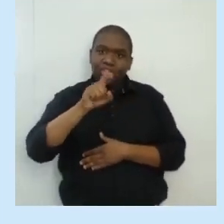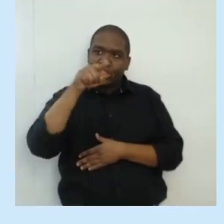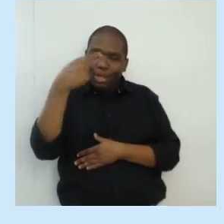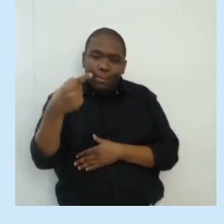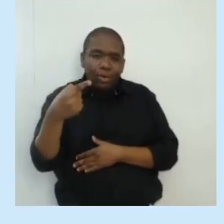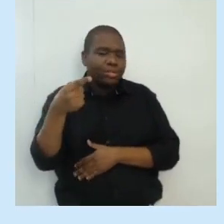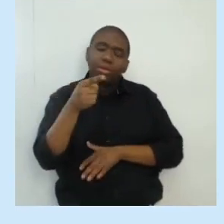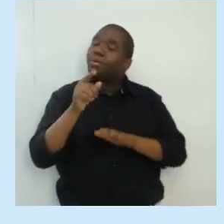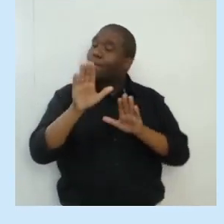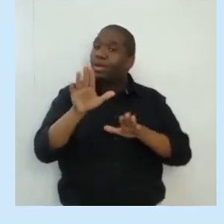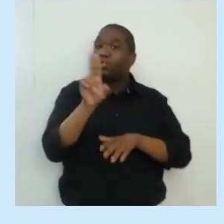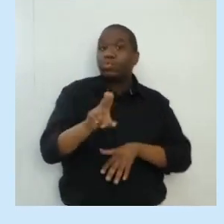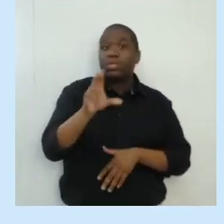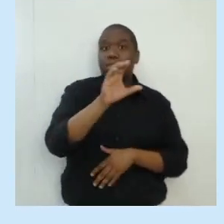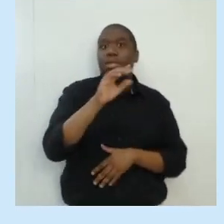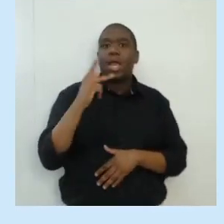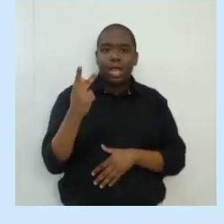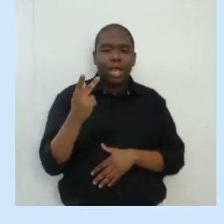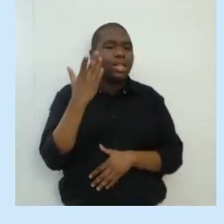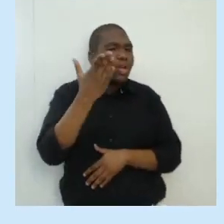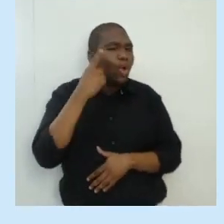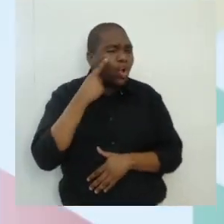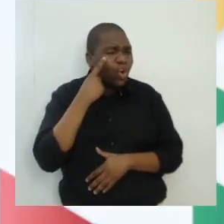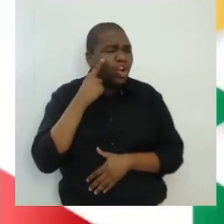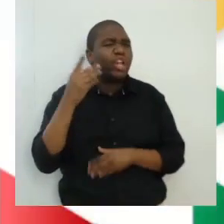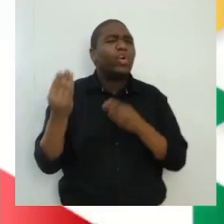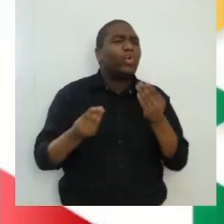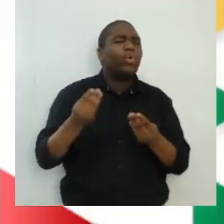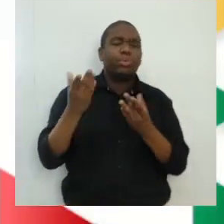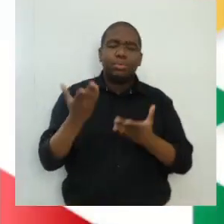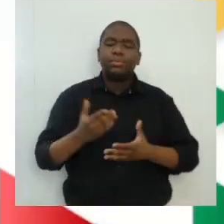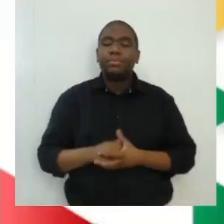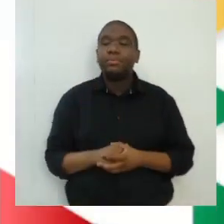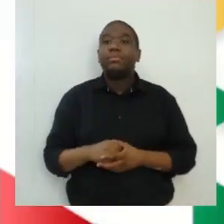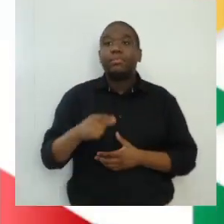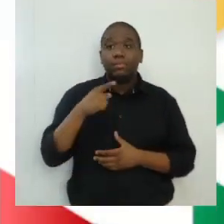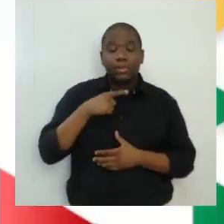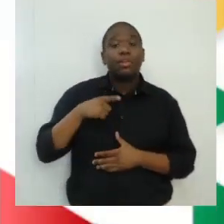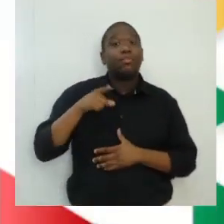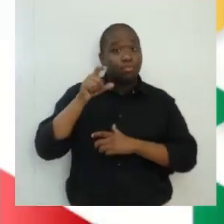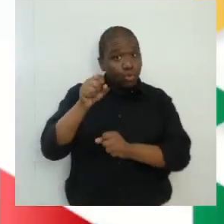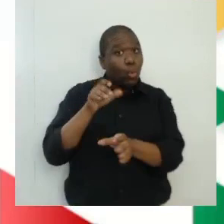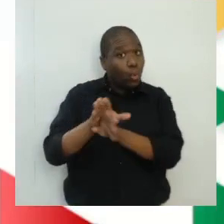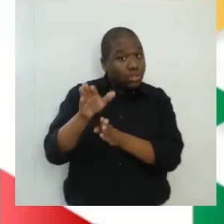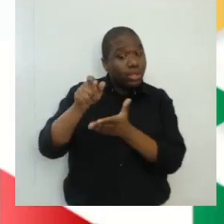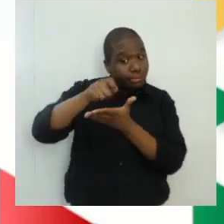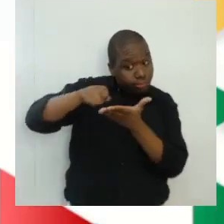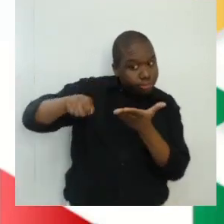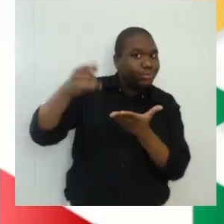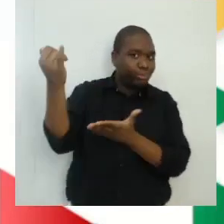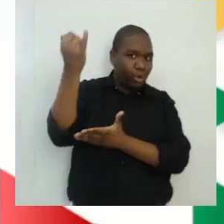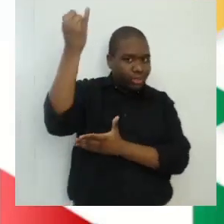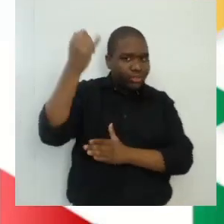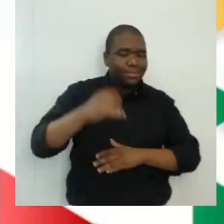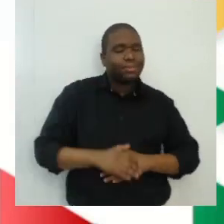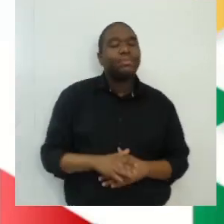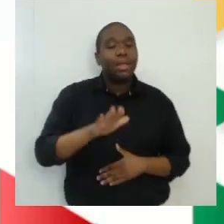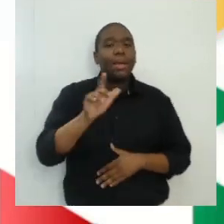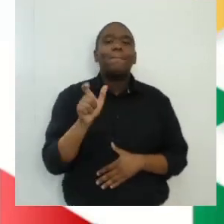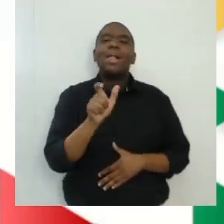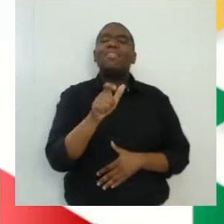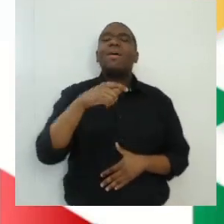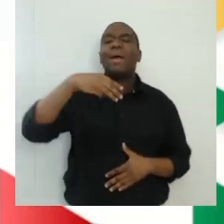o CH. Olha só em que caso seria esse, e anota no caderno, tá? A palavra mecha,